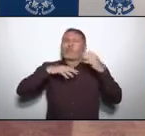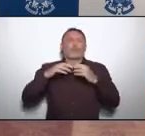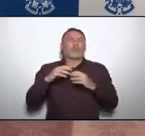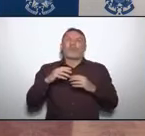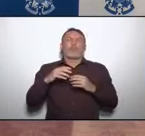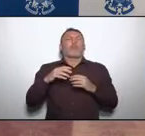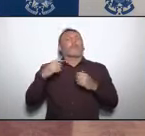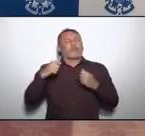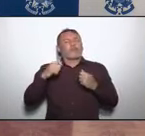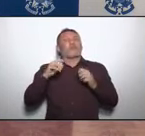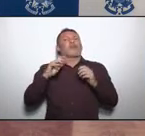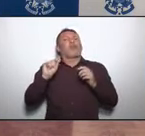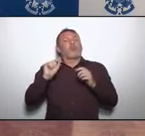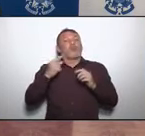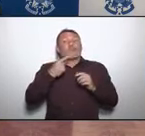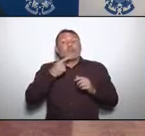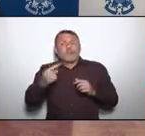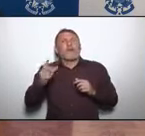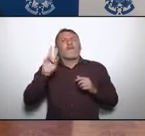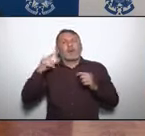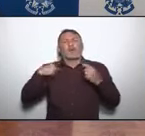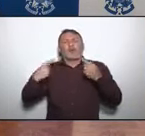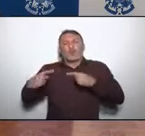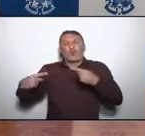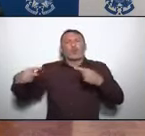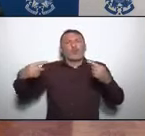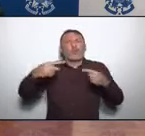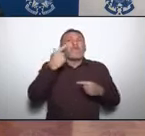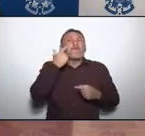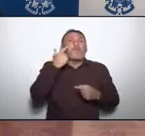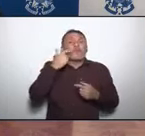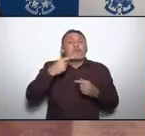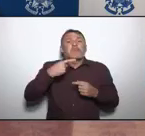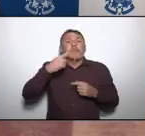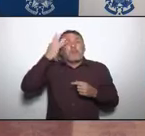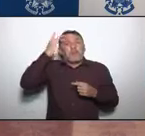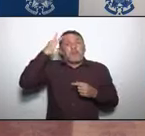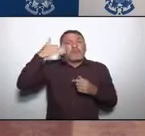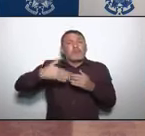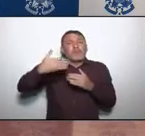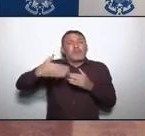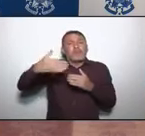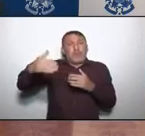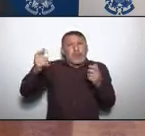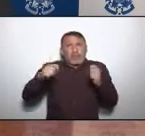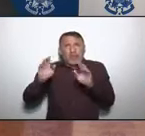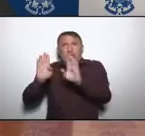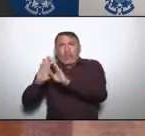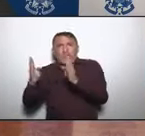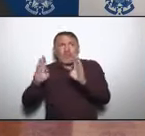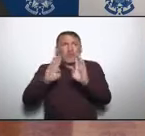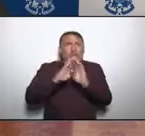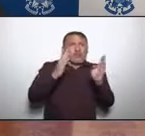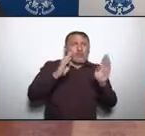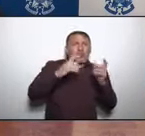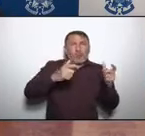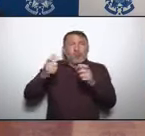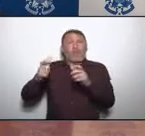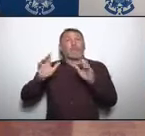gente está discutindo isso essa semana, para ver se nos próximos dias é possível alguma flexibilização, desde que não